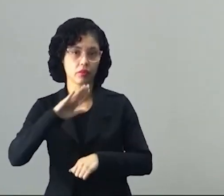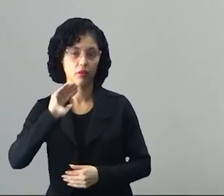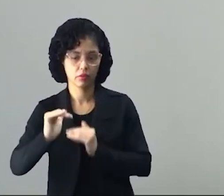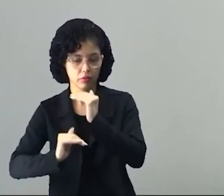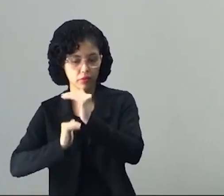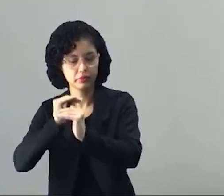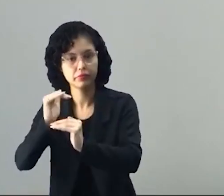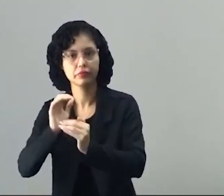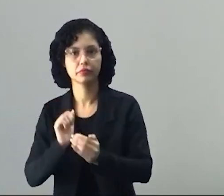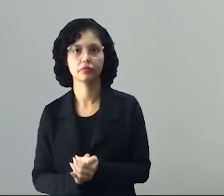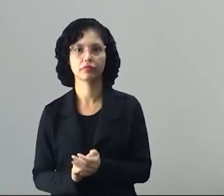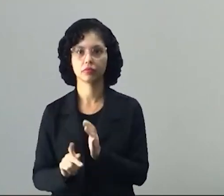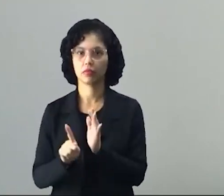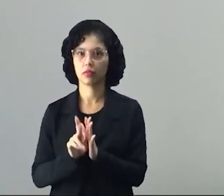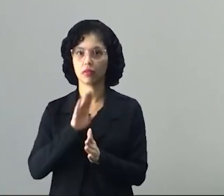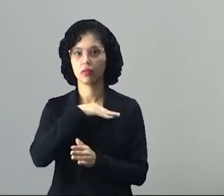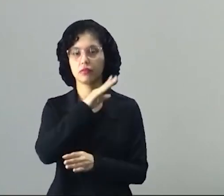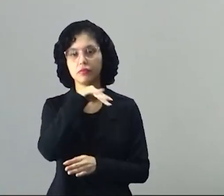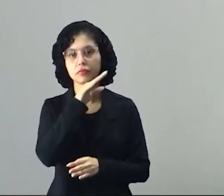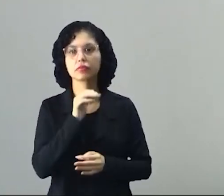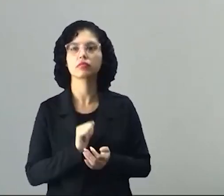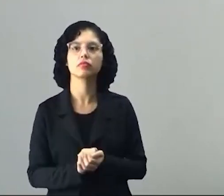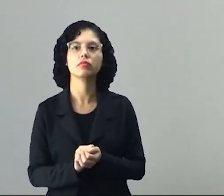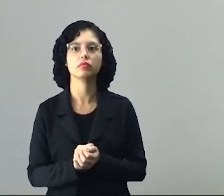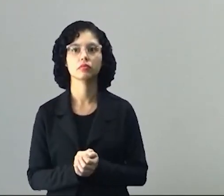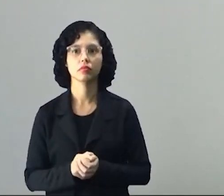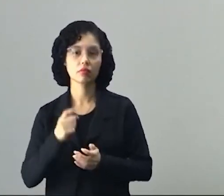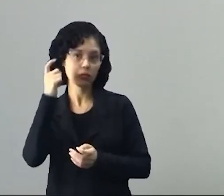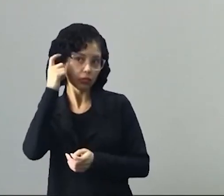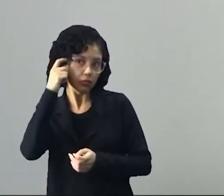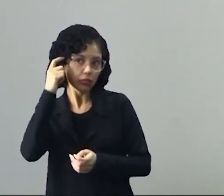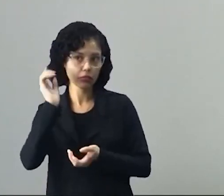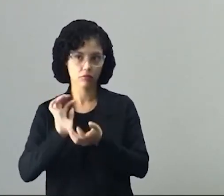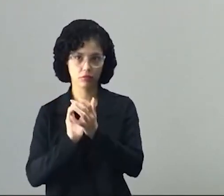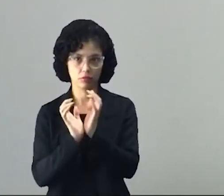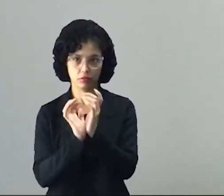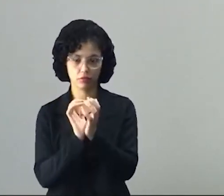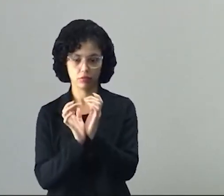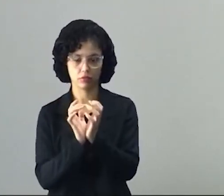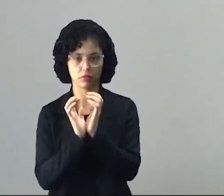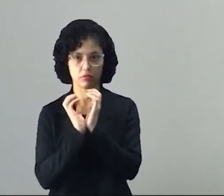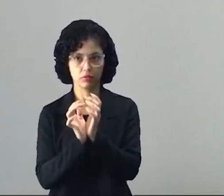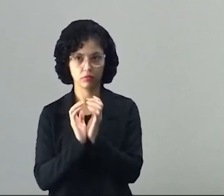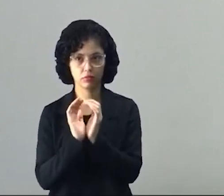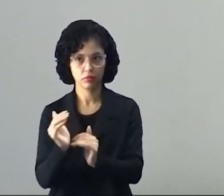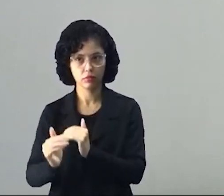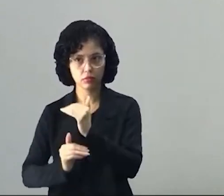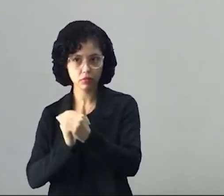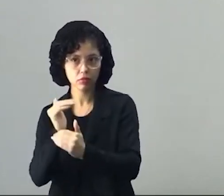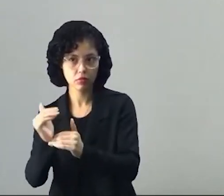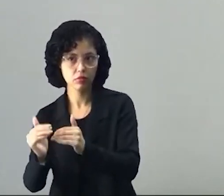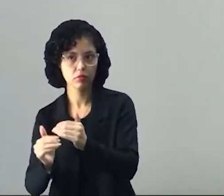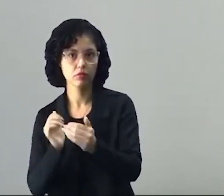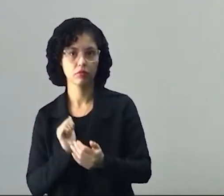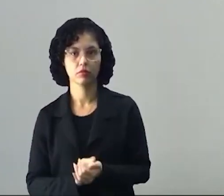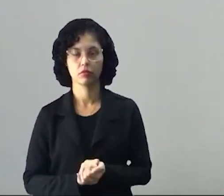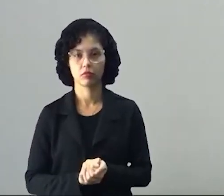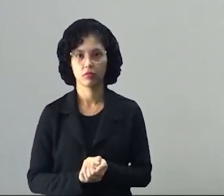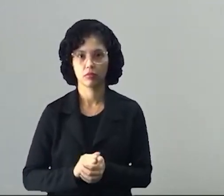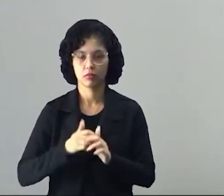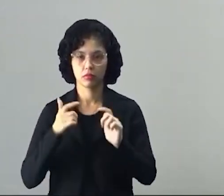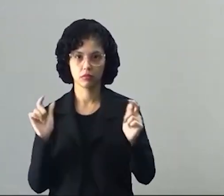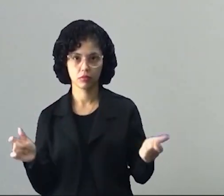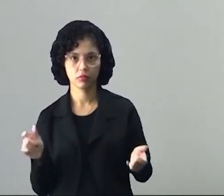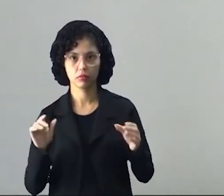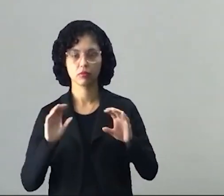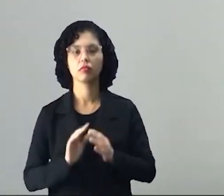evoluiu no homem, dentro dos animais, é a questão do cérebro desenvolvido. Então, se a gente pegar proporcionalmente o tamanho do